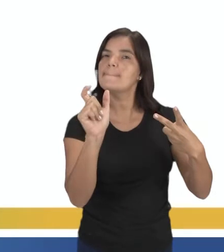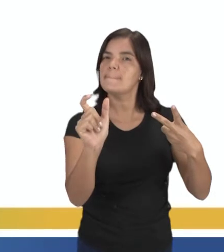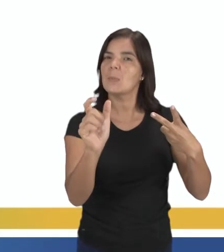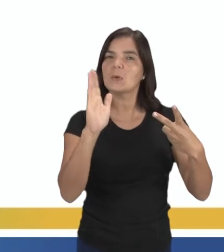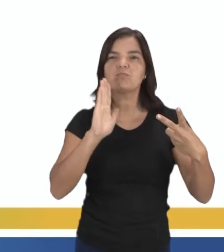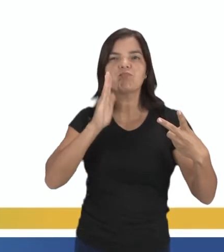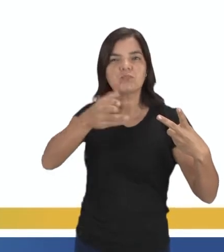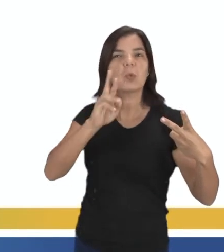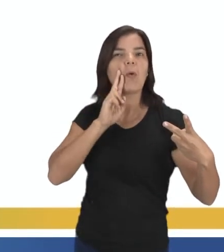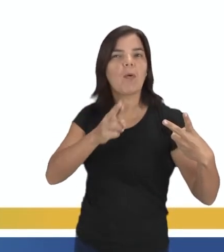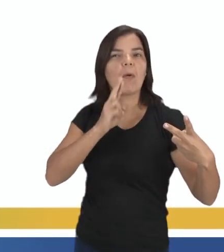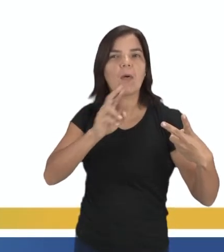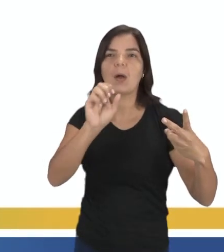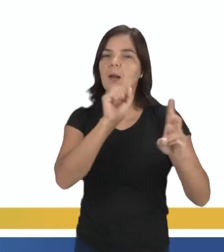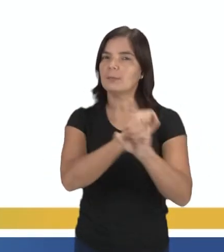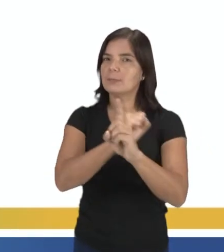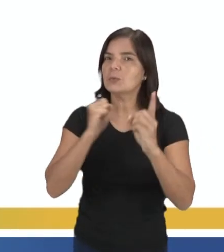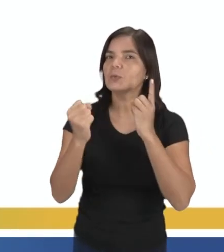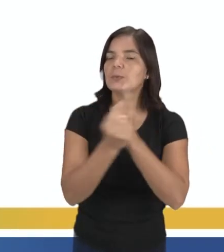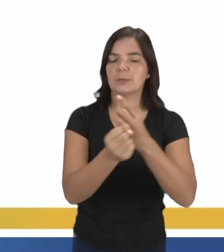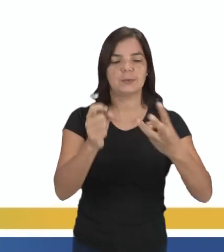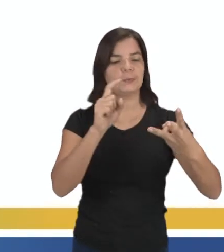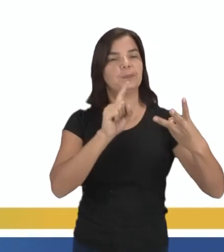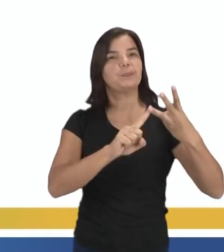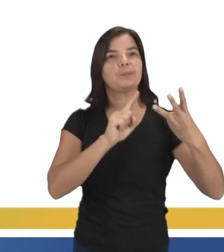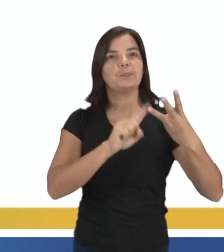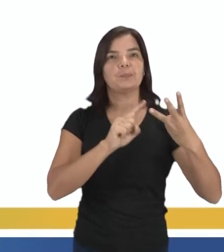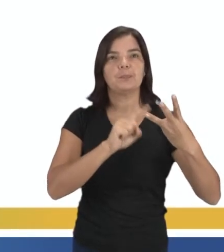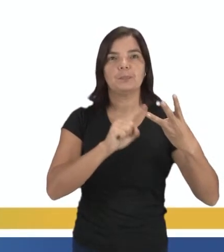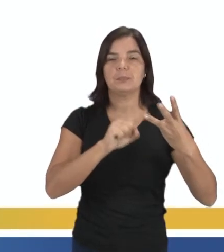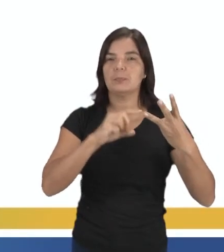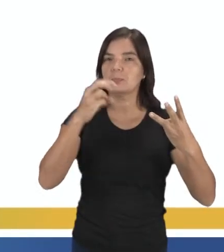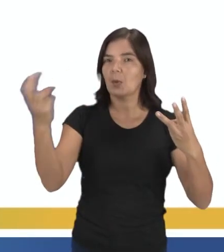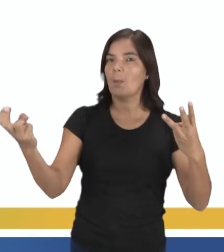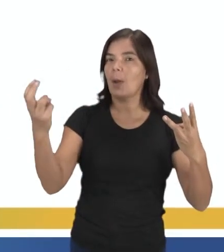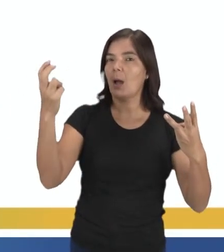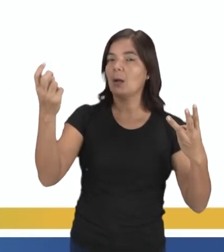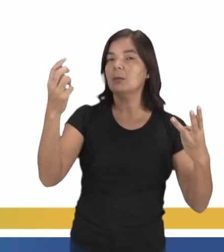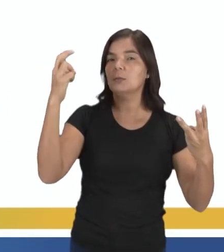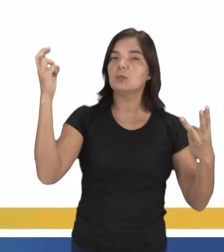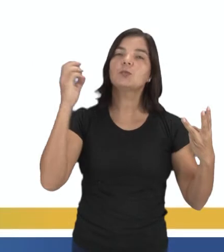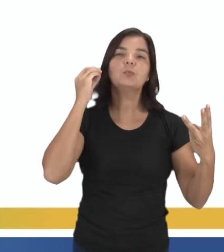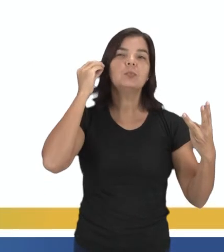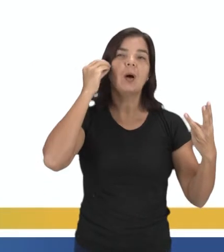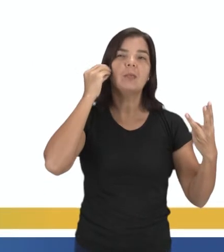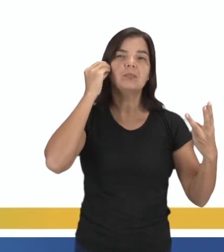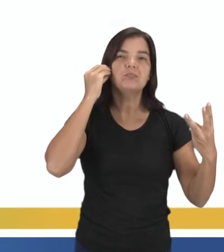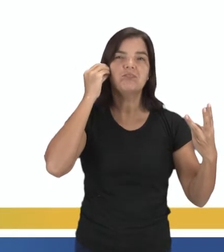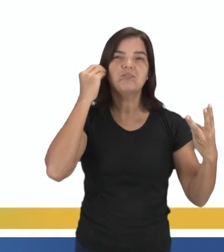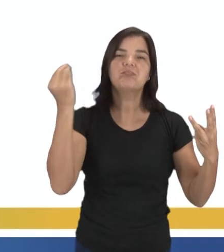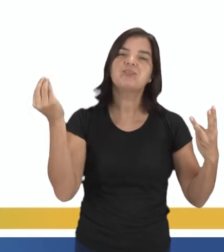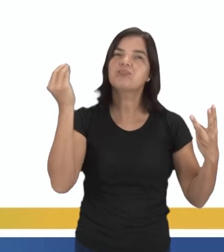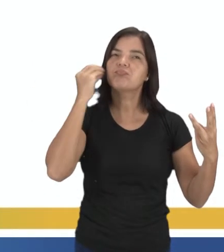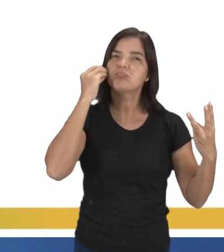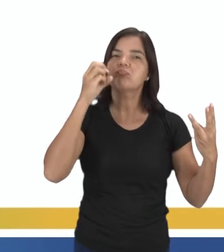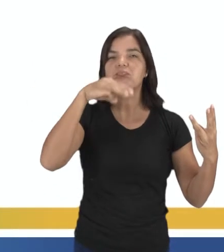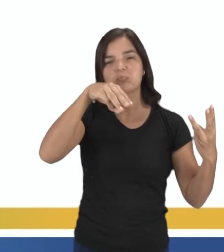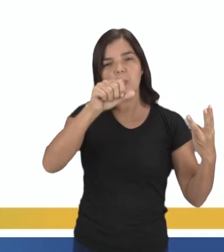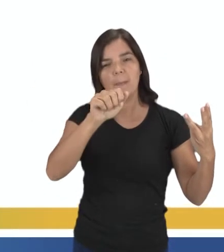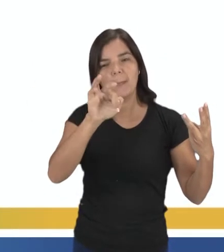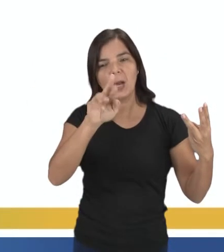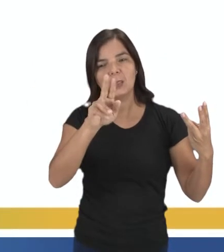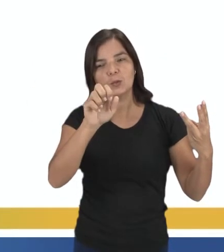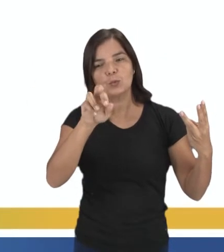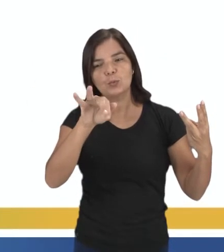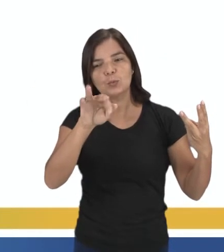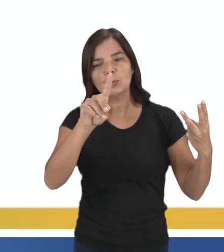certeira, criticando a sociedade, e tem uma fase mais madura, que pode-se dizer que foi no final das suas produções,